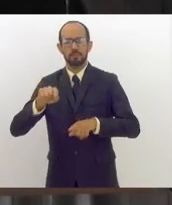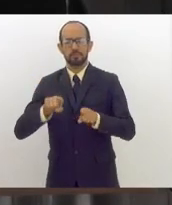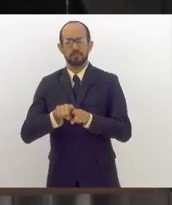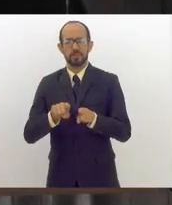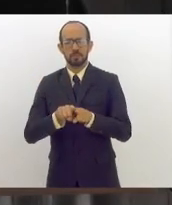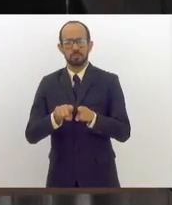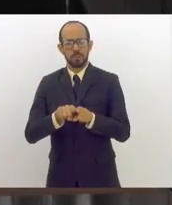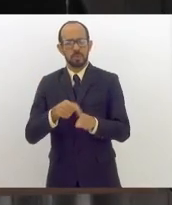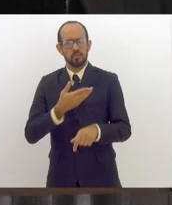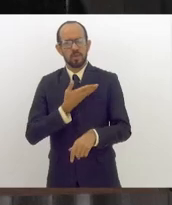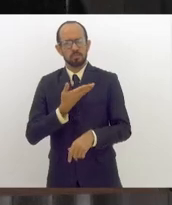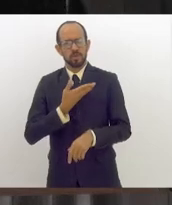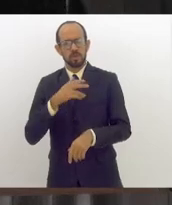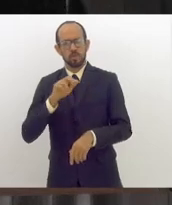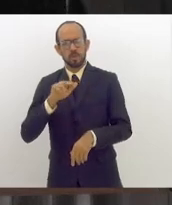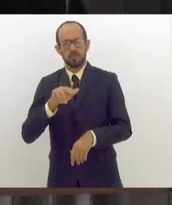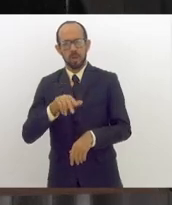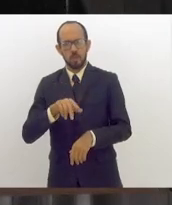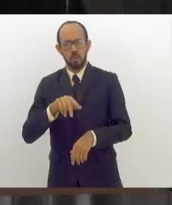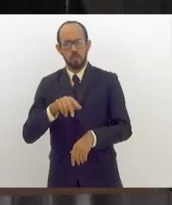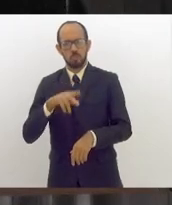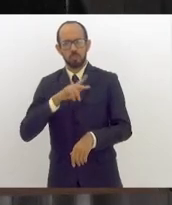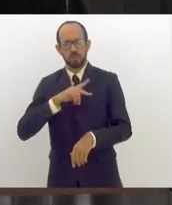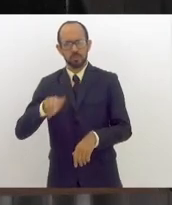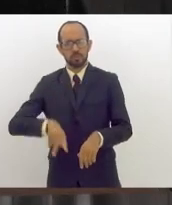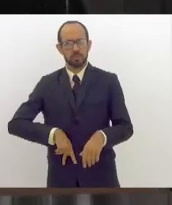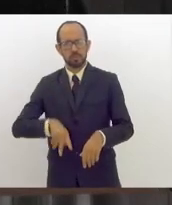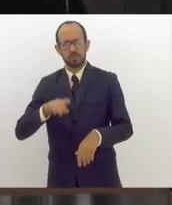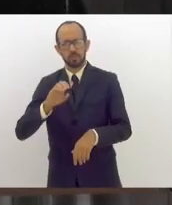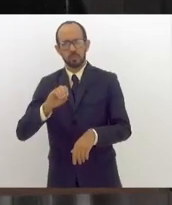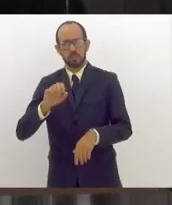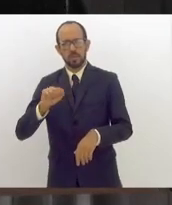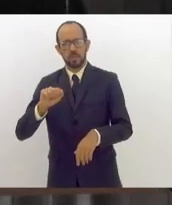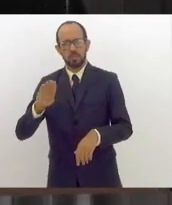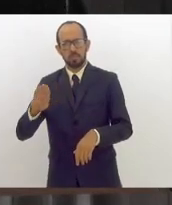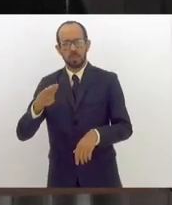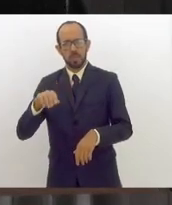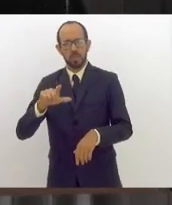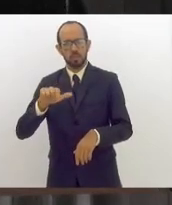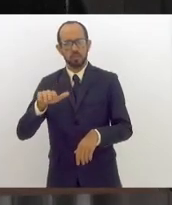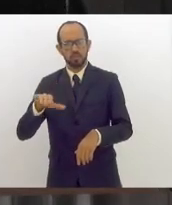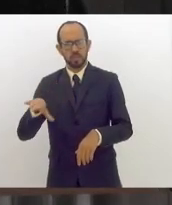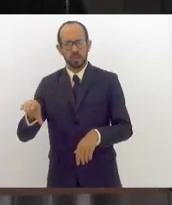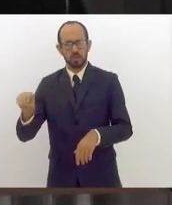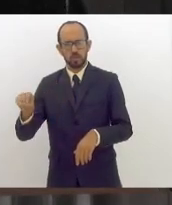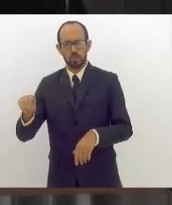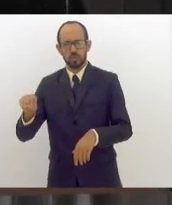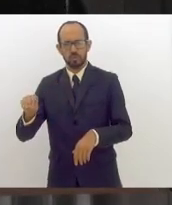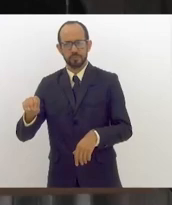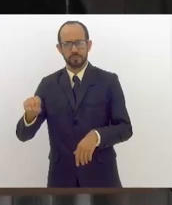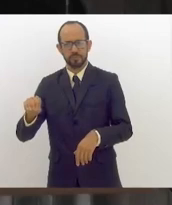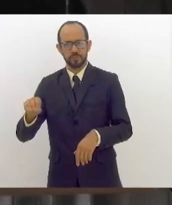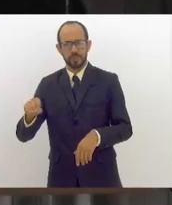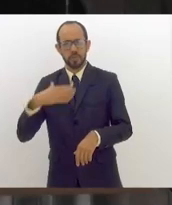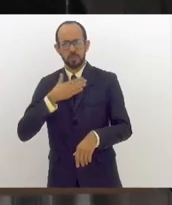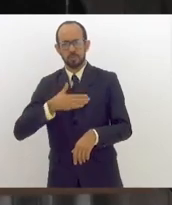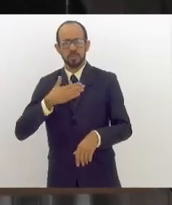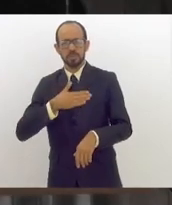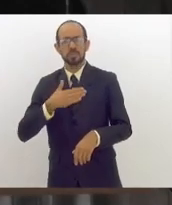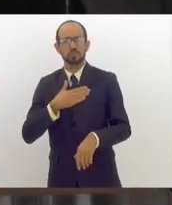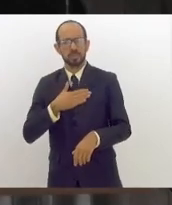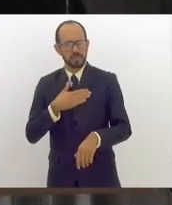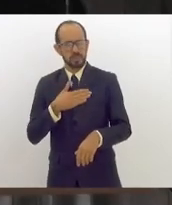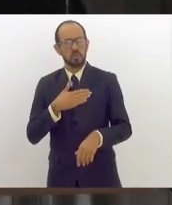o lustre amigo irmão presidente da OAB do Rio de Janeiro Luciano Bandeira é que o enorme satisfação e